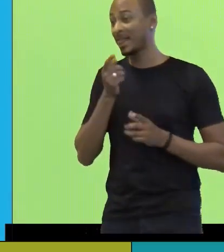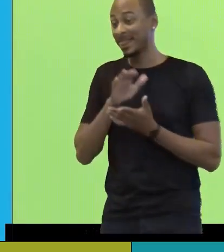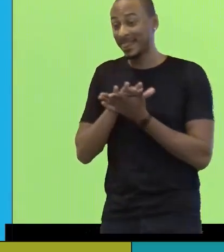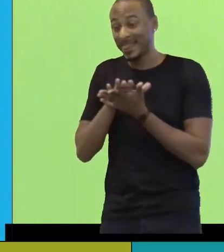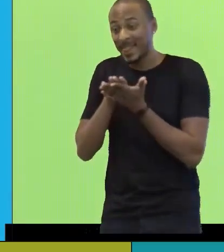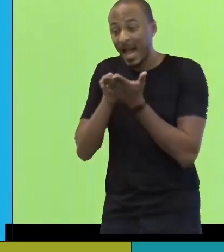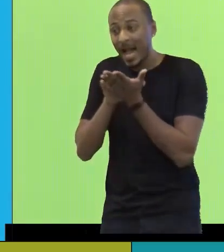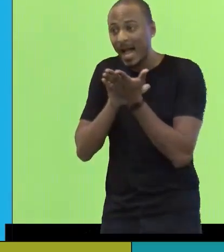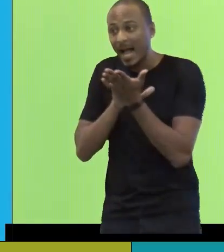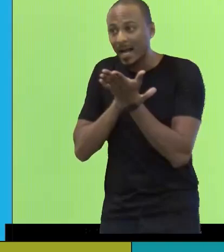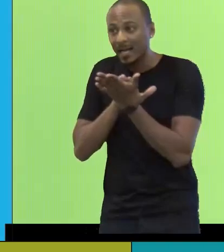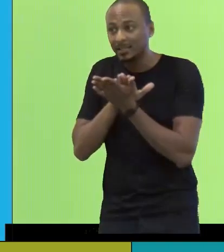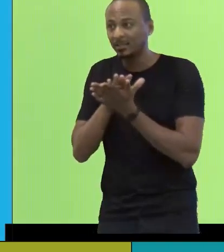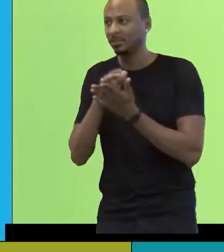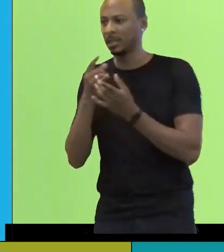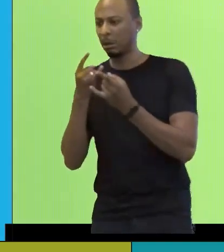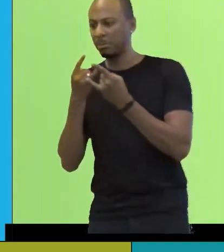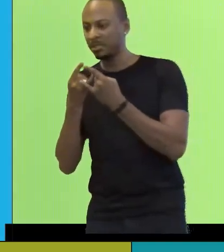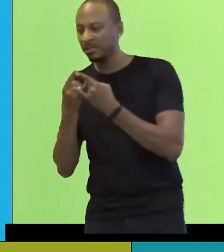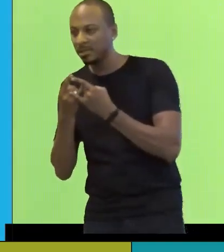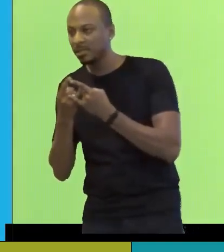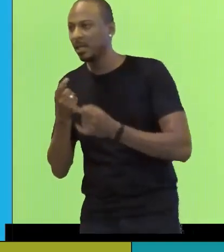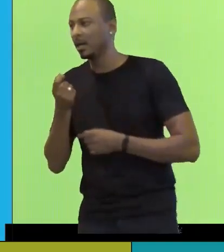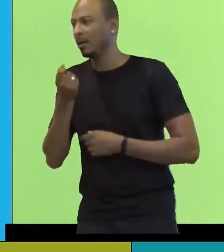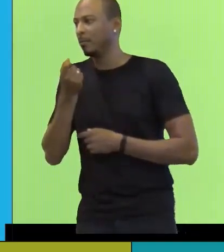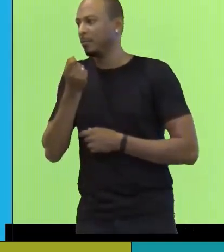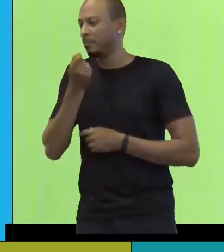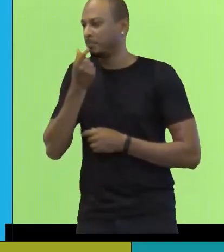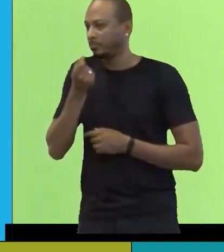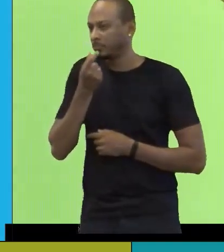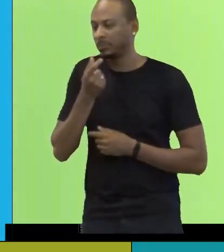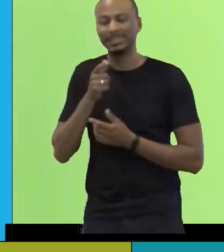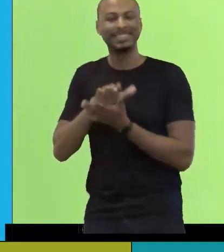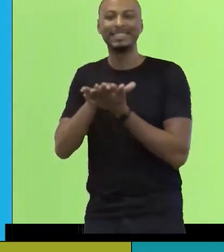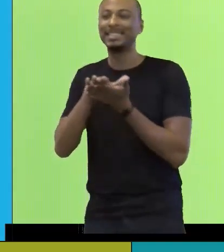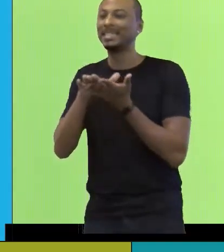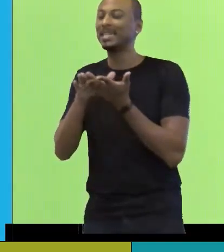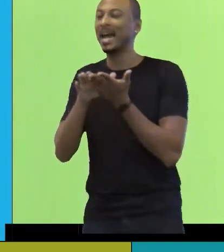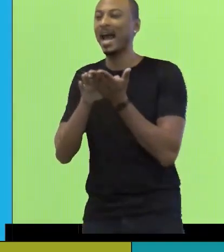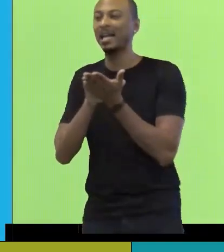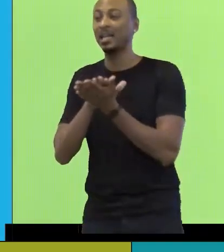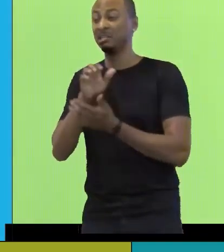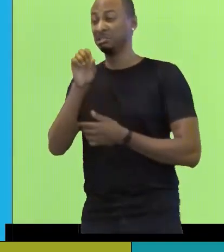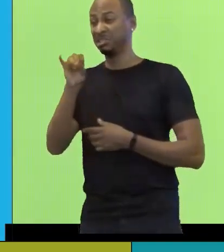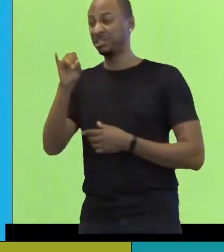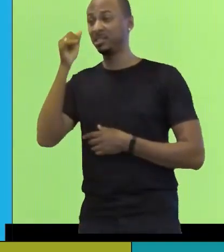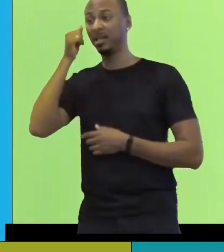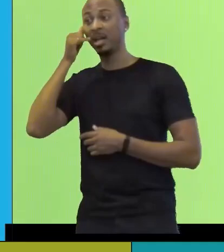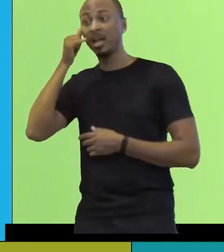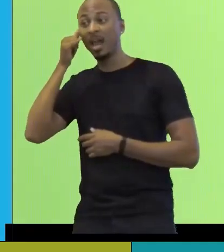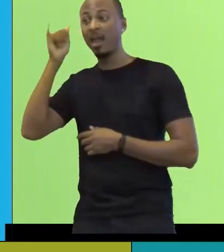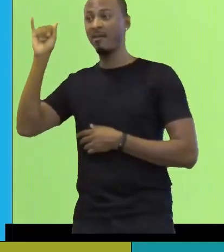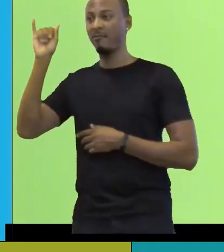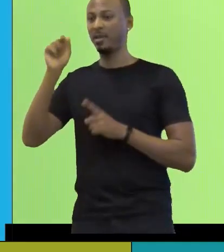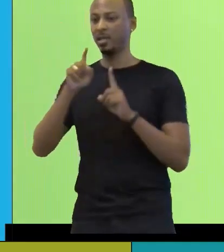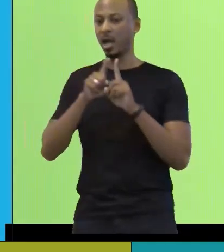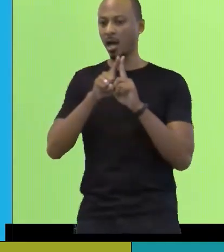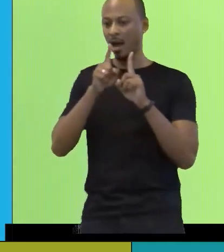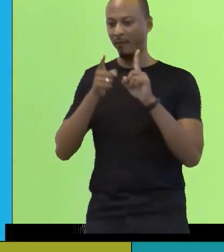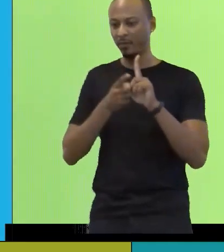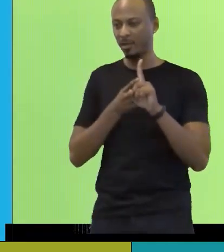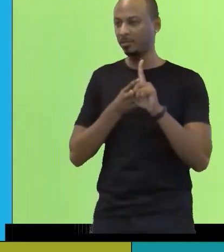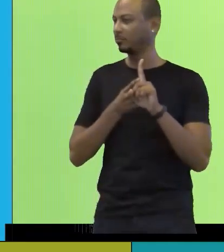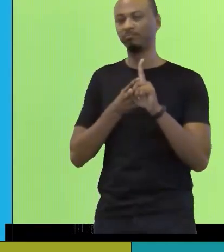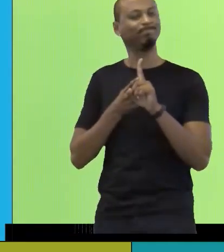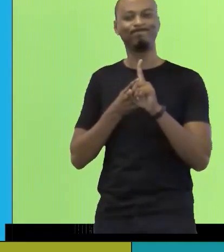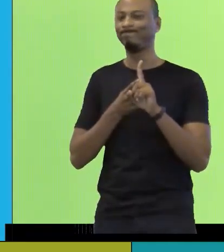não vende preservativos, não vende nada de método contraceptivo. Certa vez eu estava nessa farmácia e